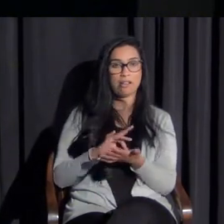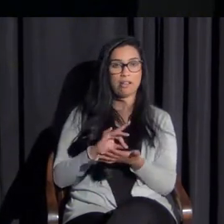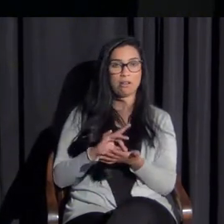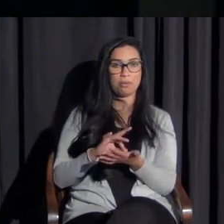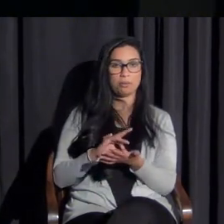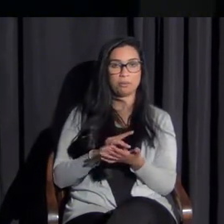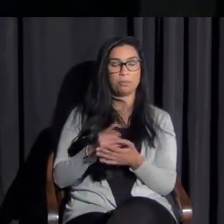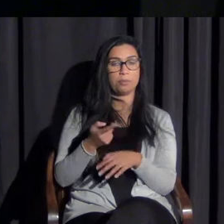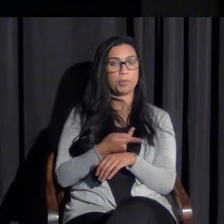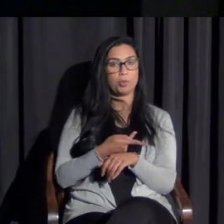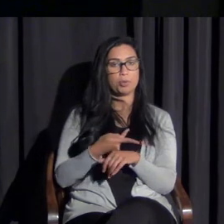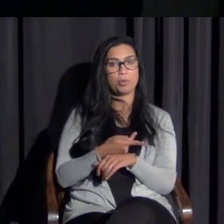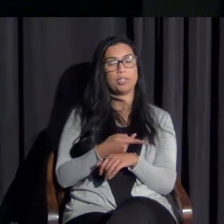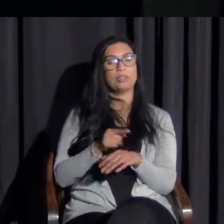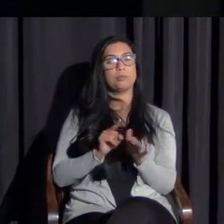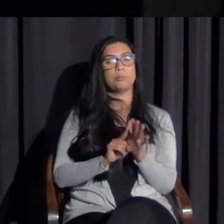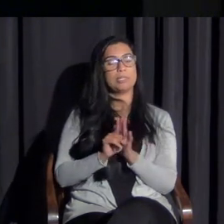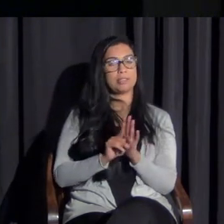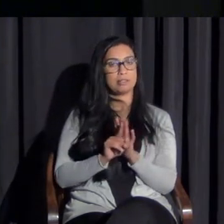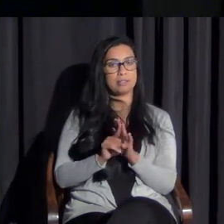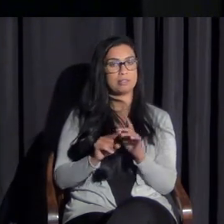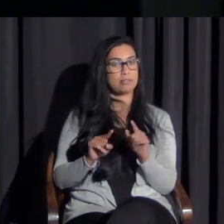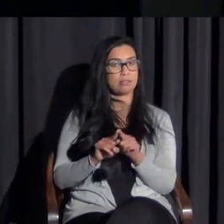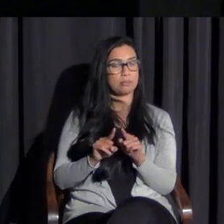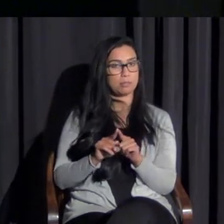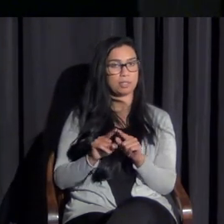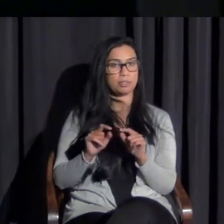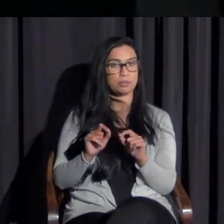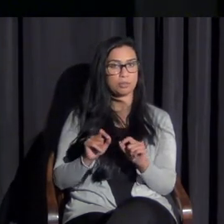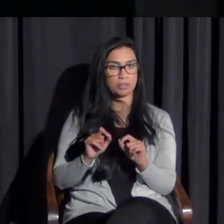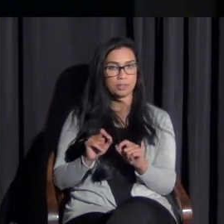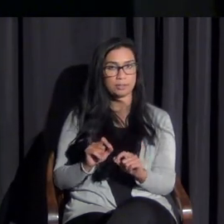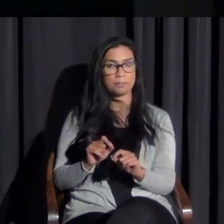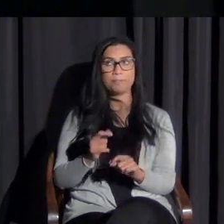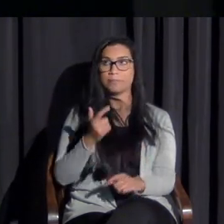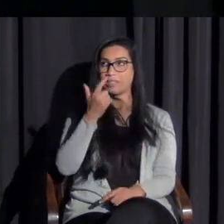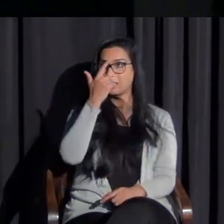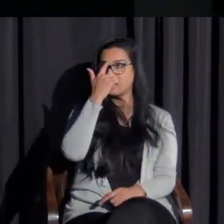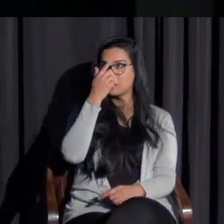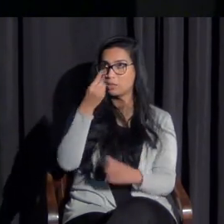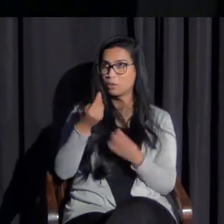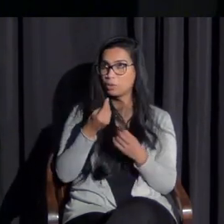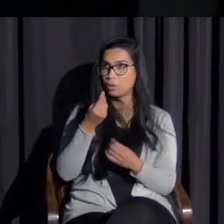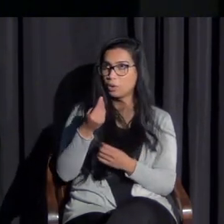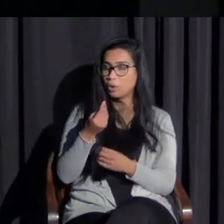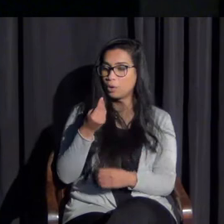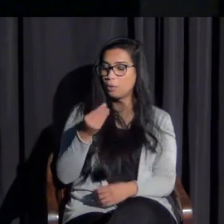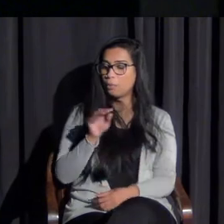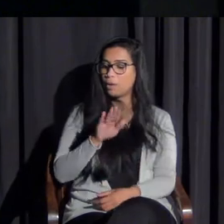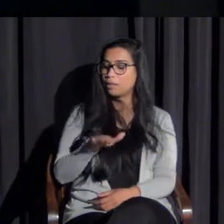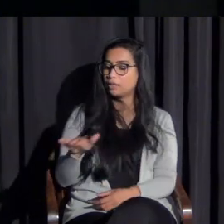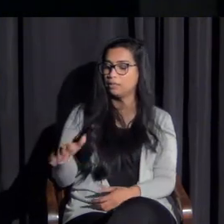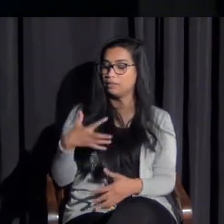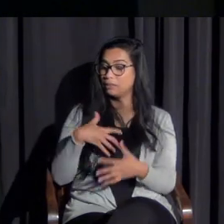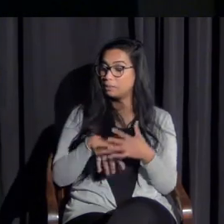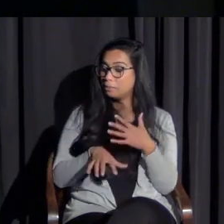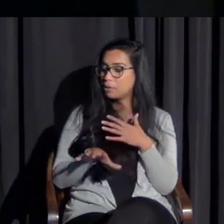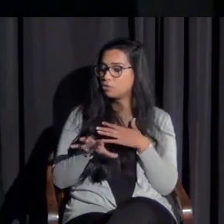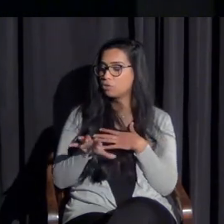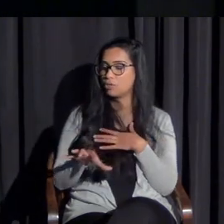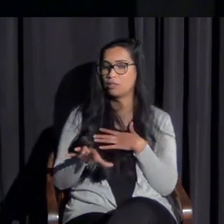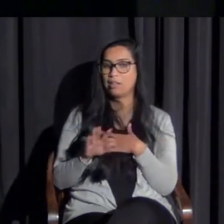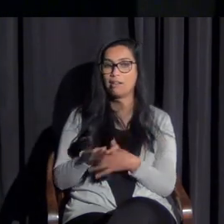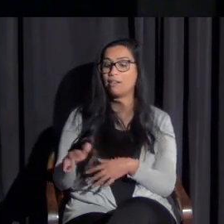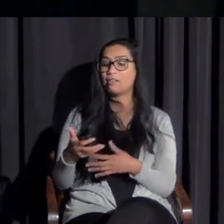né, nas nossas pesquisas, né, pensar também essas questões junto com as crianças, né?